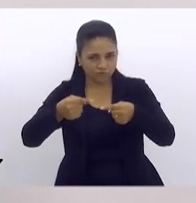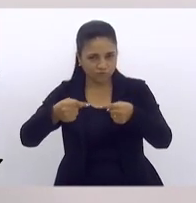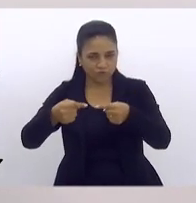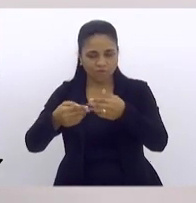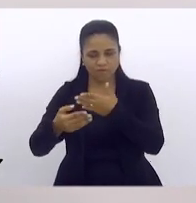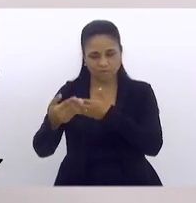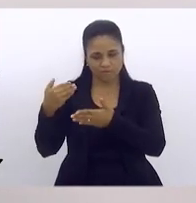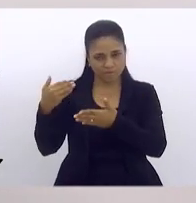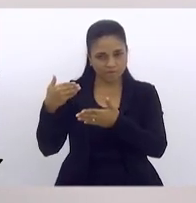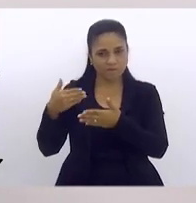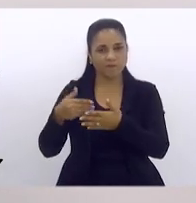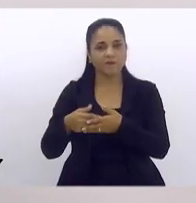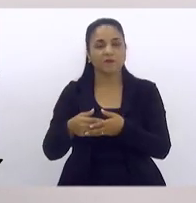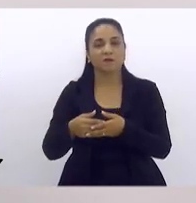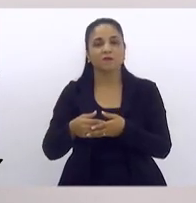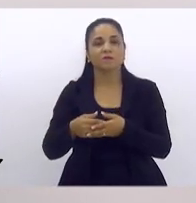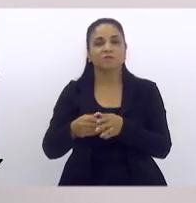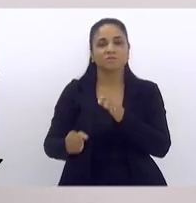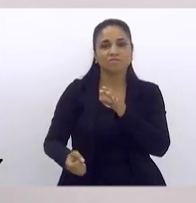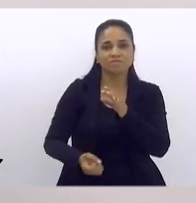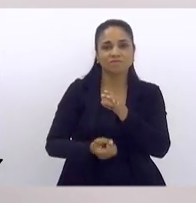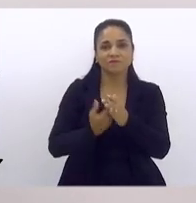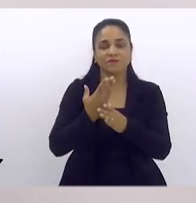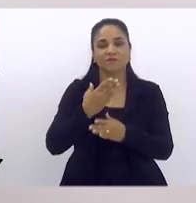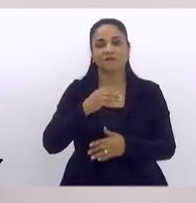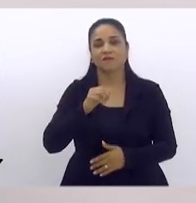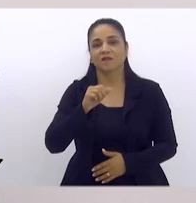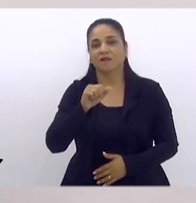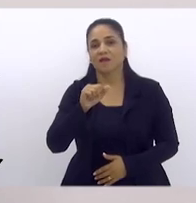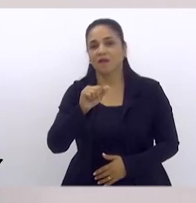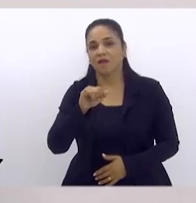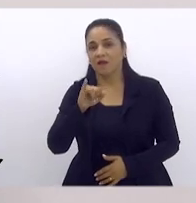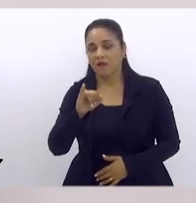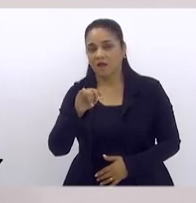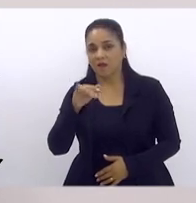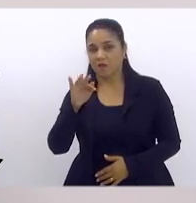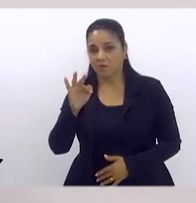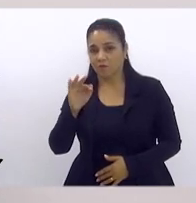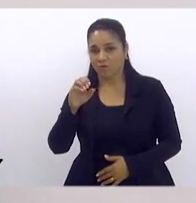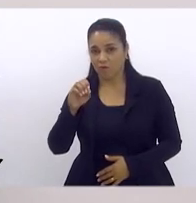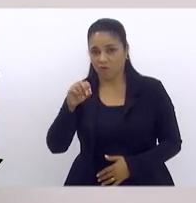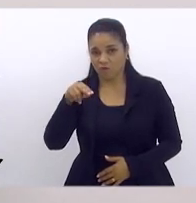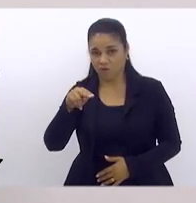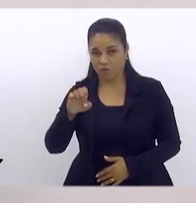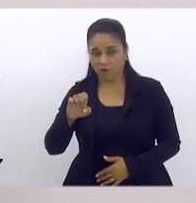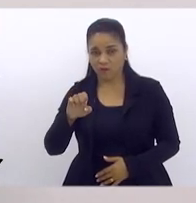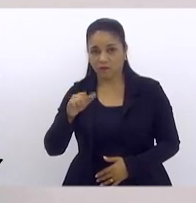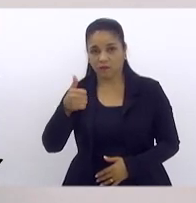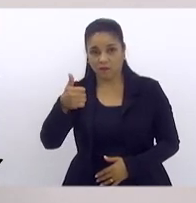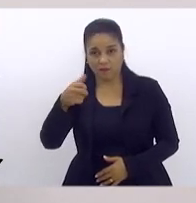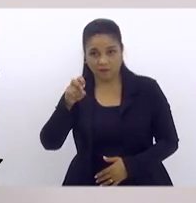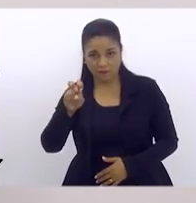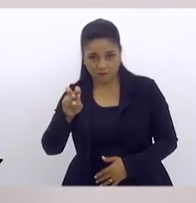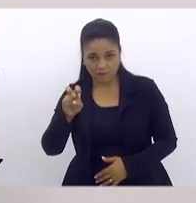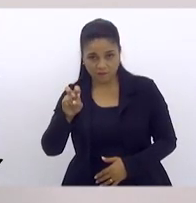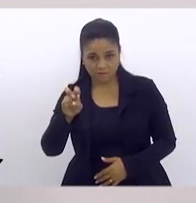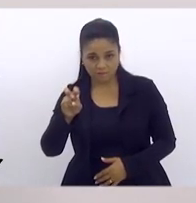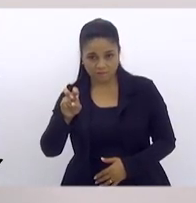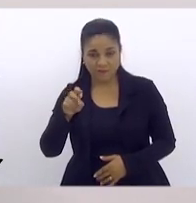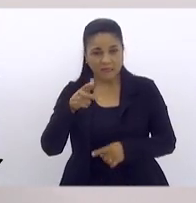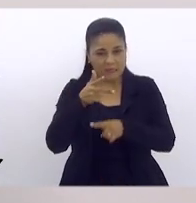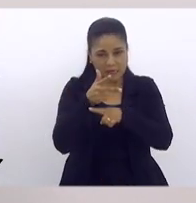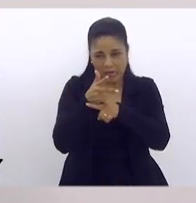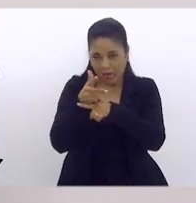lançamento mundial do iPhone 15 bonito titânio não sei em